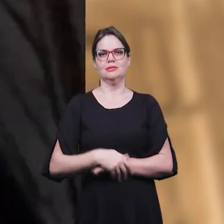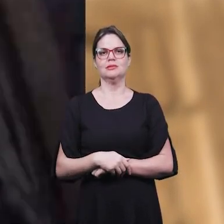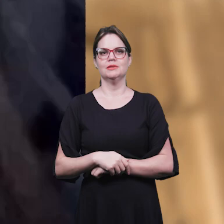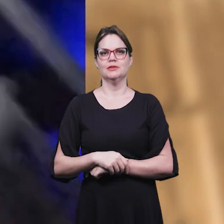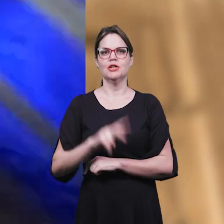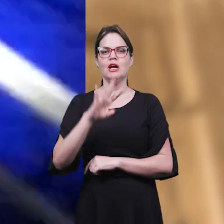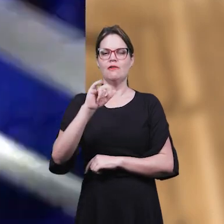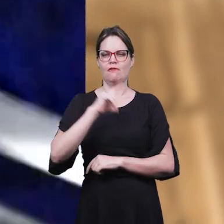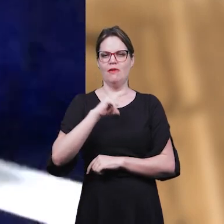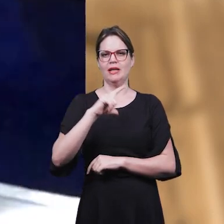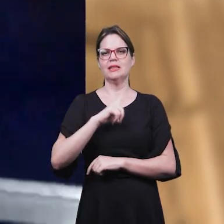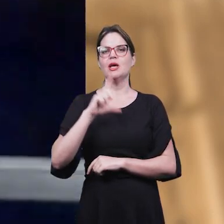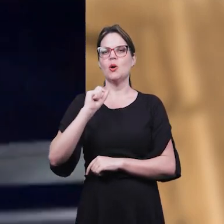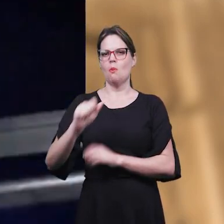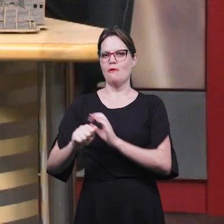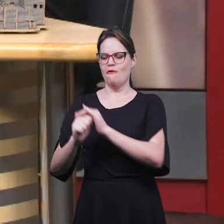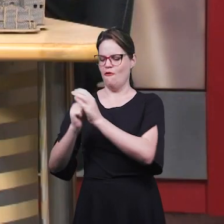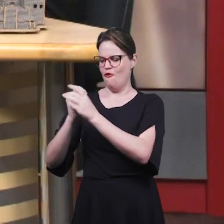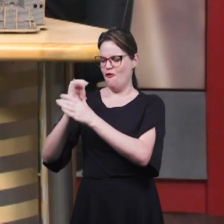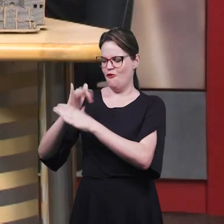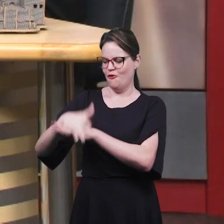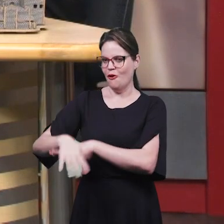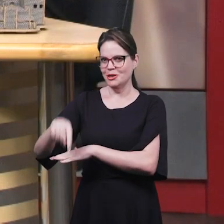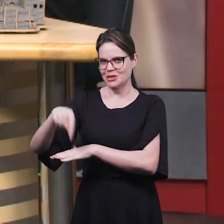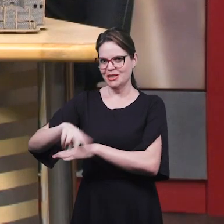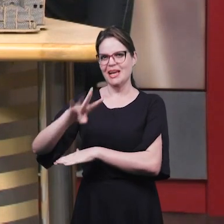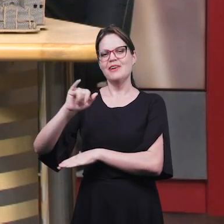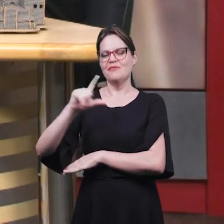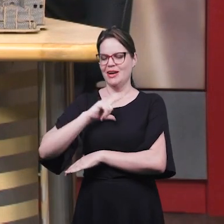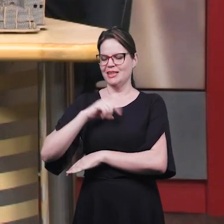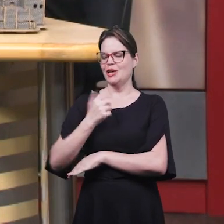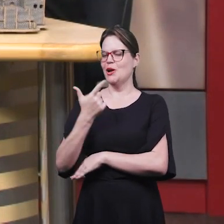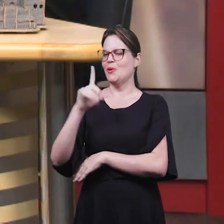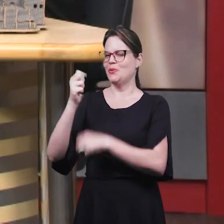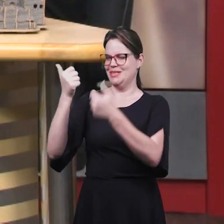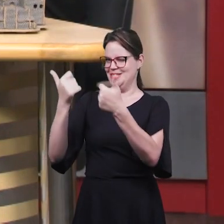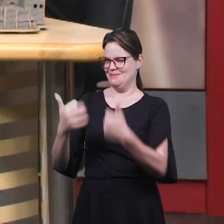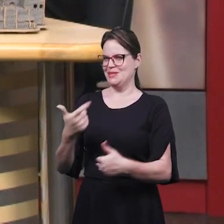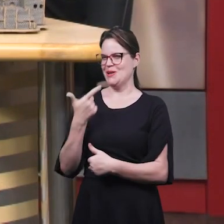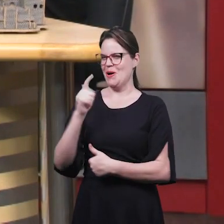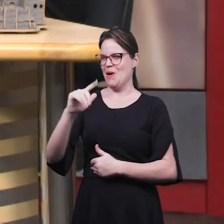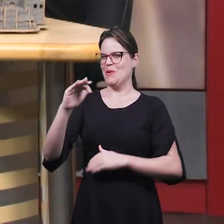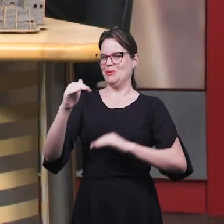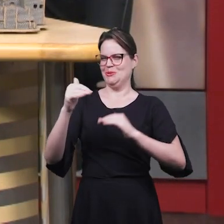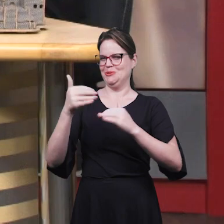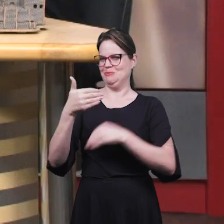só sobre isso. Vamos explicar melhor sobre isso, porque o nosso negócio é aqui, o tanque Siloé. Nosso negócio é o tanque Siloé.